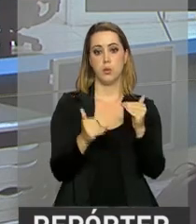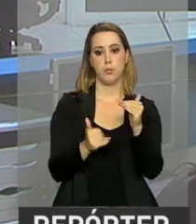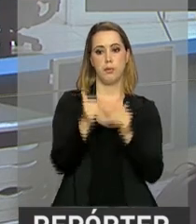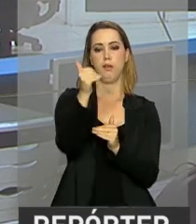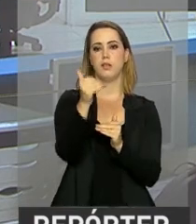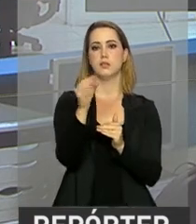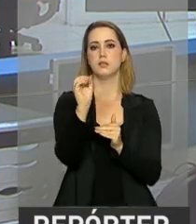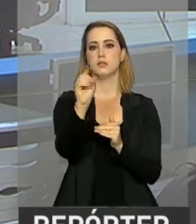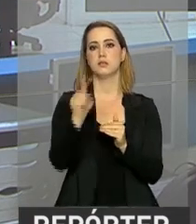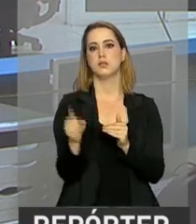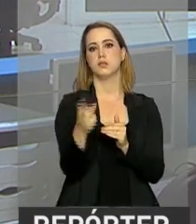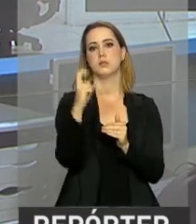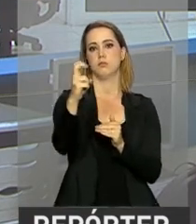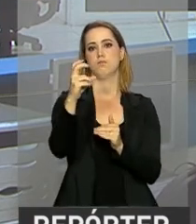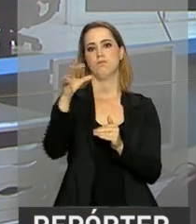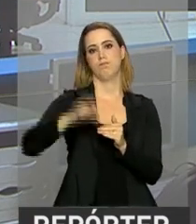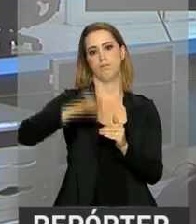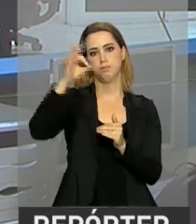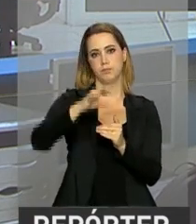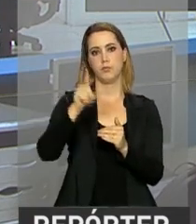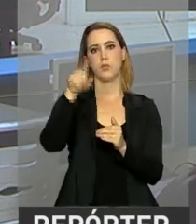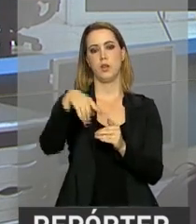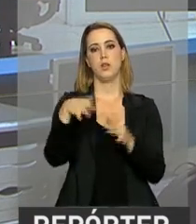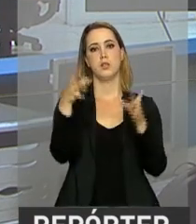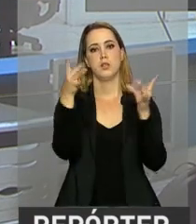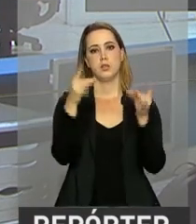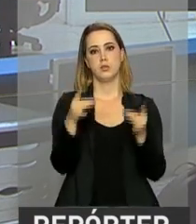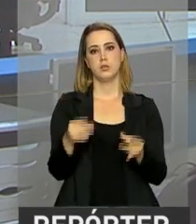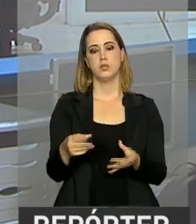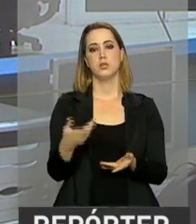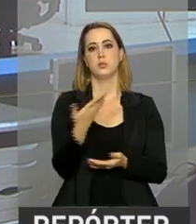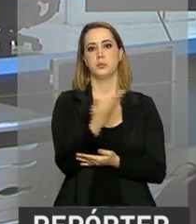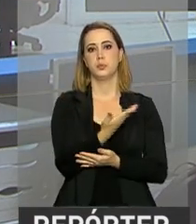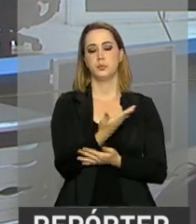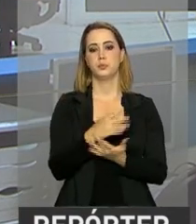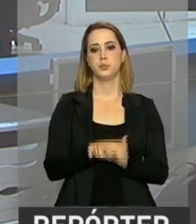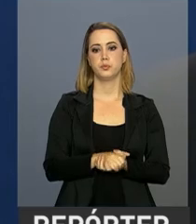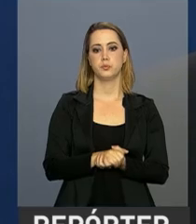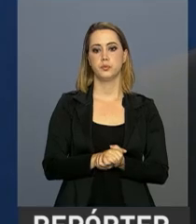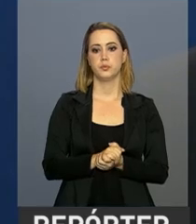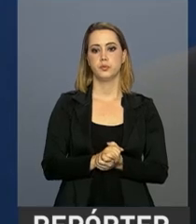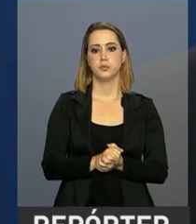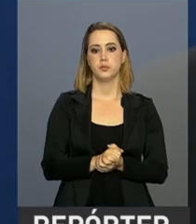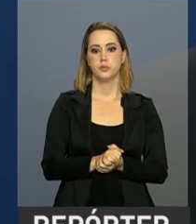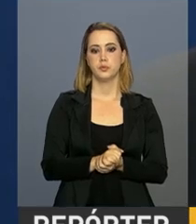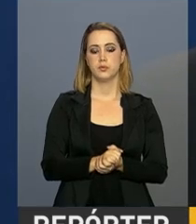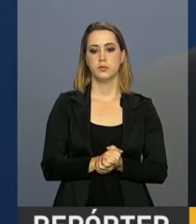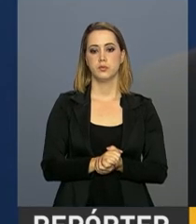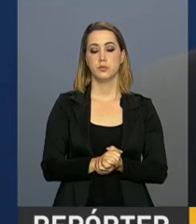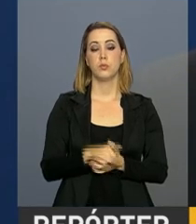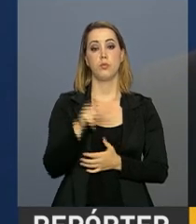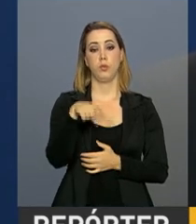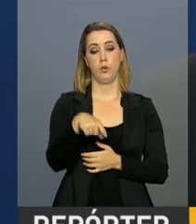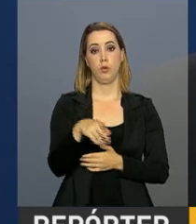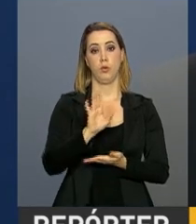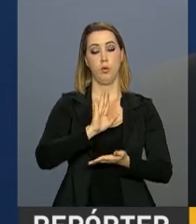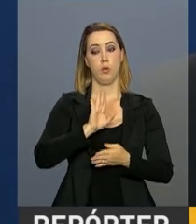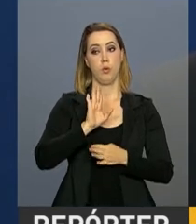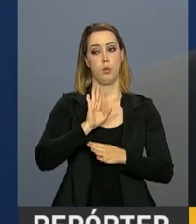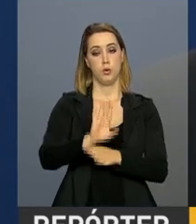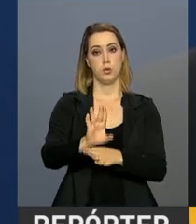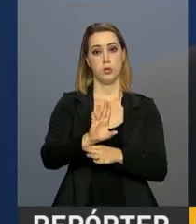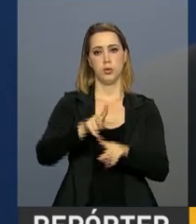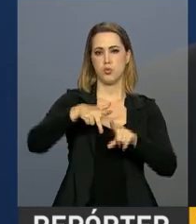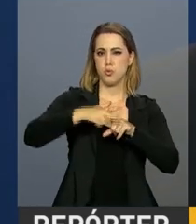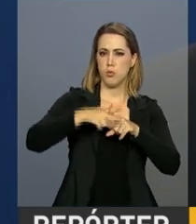para 0,5%. É o que explica Cristiano Martins, economista do IBGE. O principal fator que contribuiu para a revisão